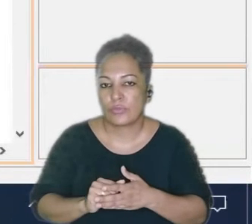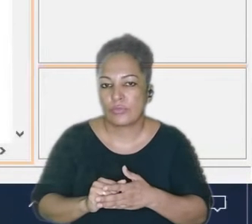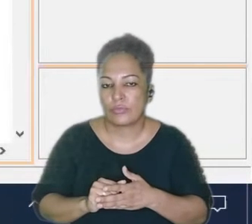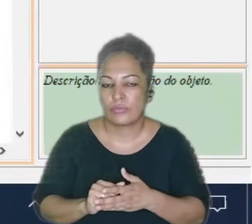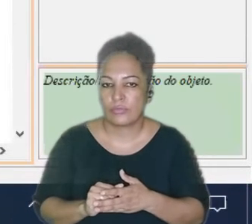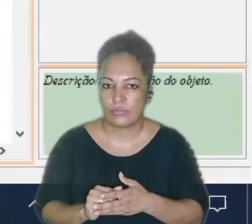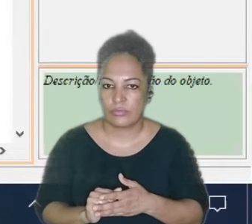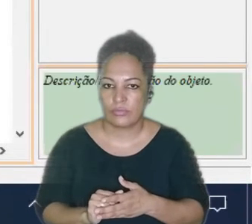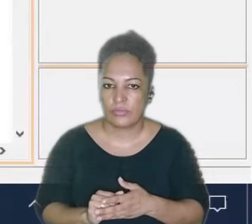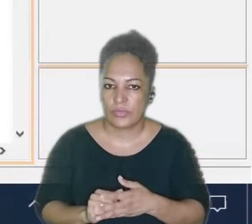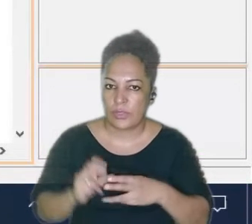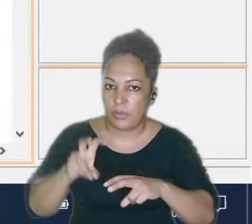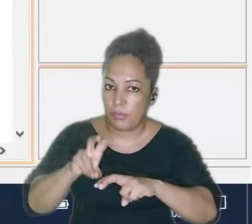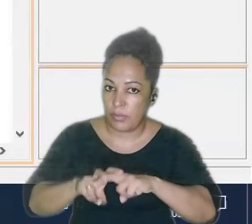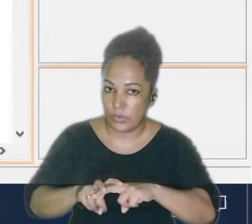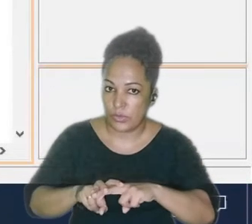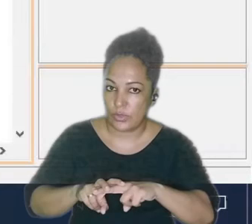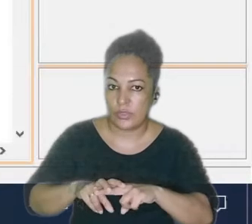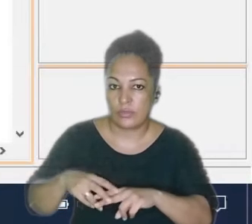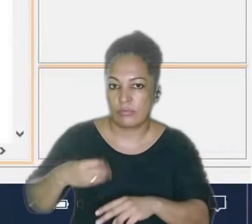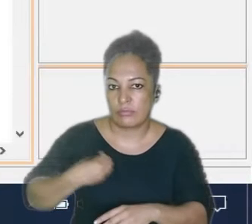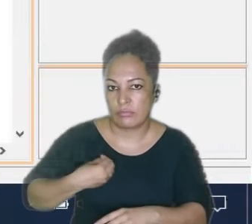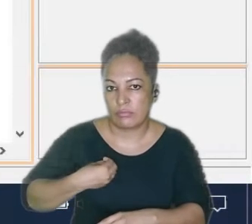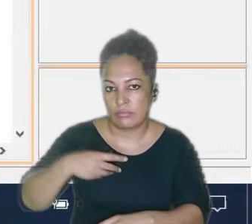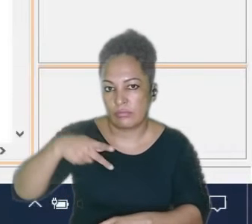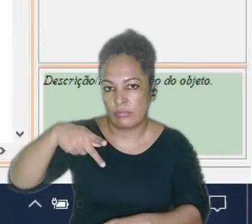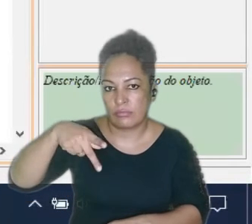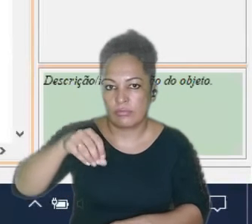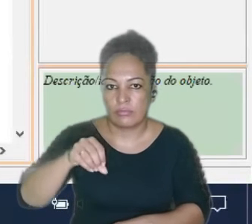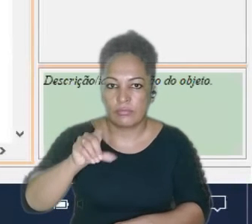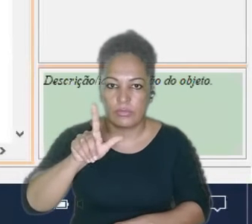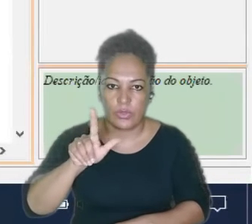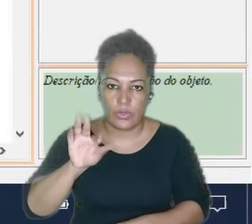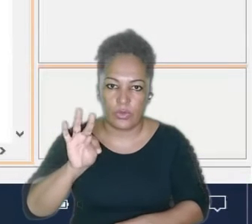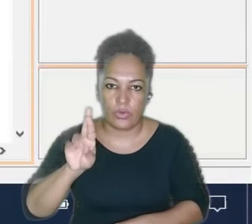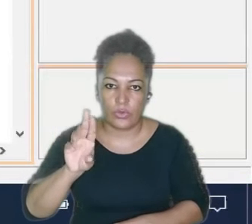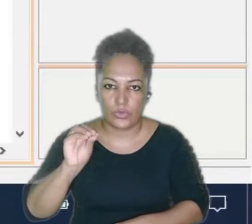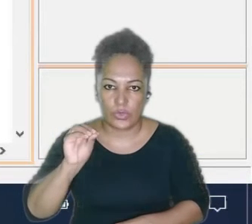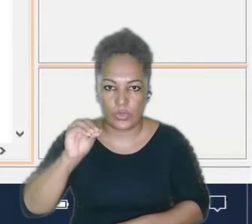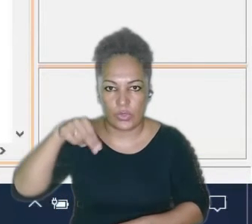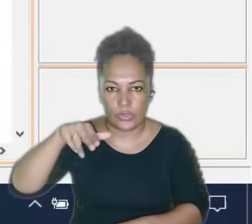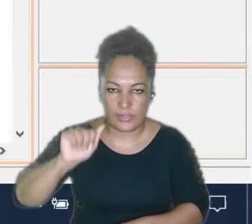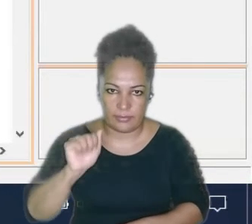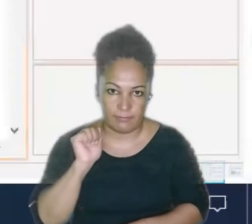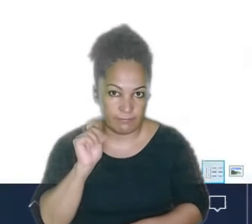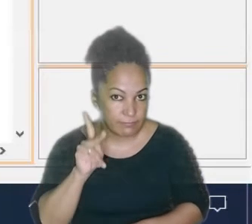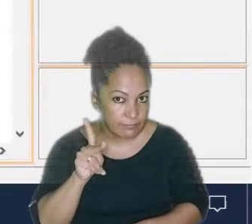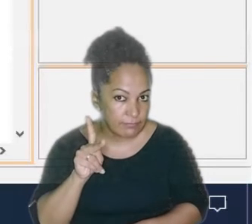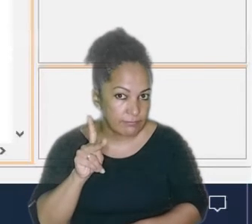Certo? Trecho e poltrona.